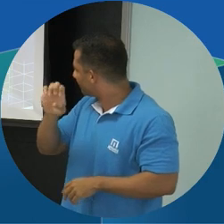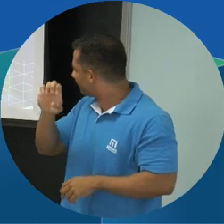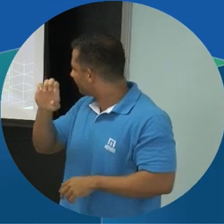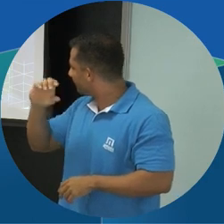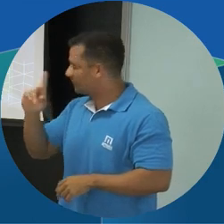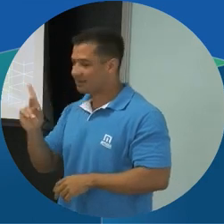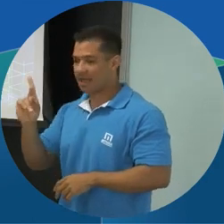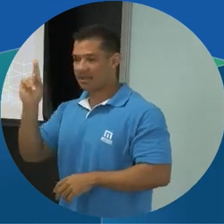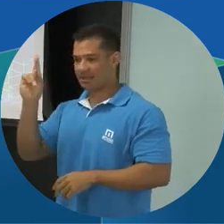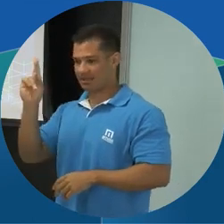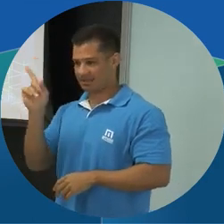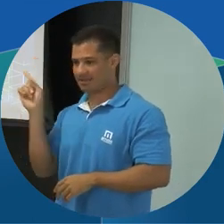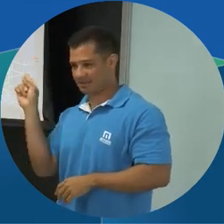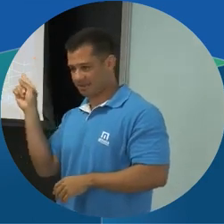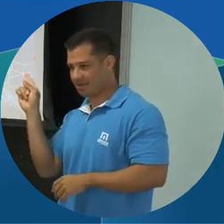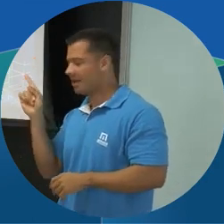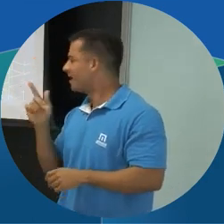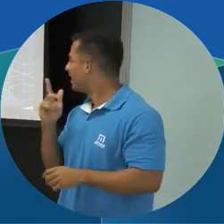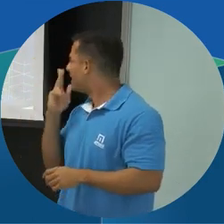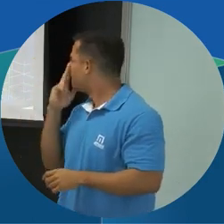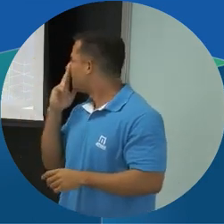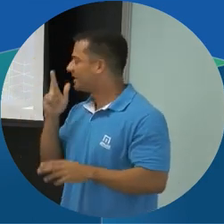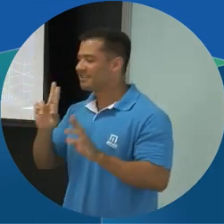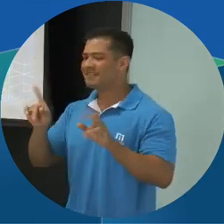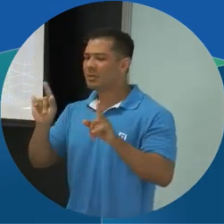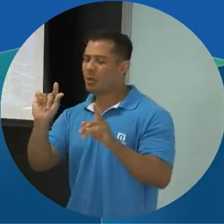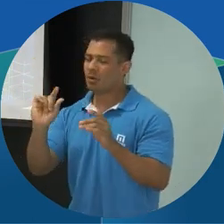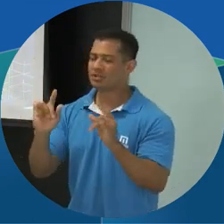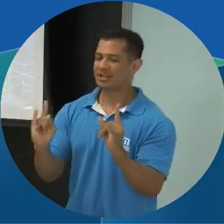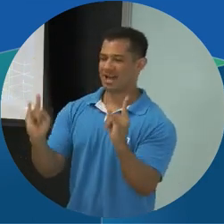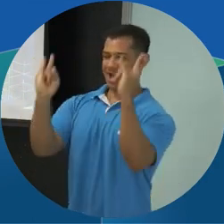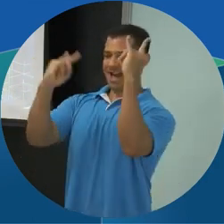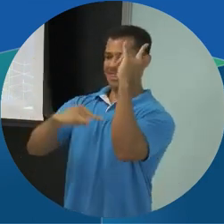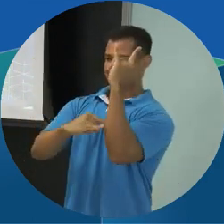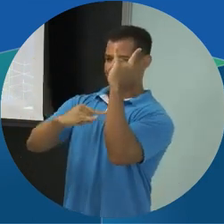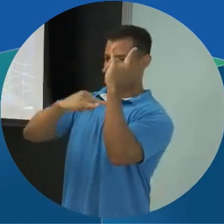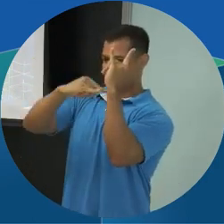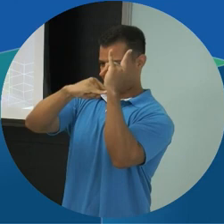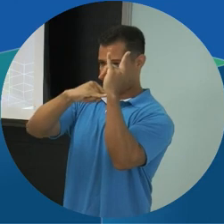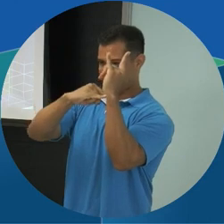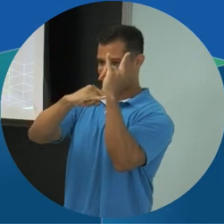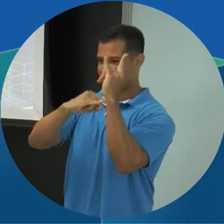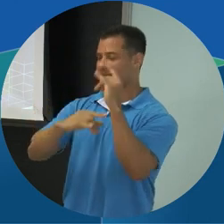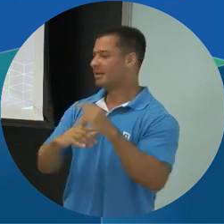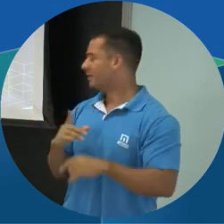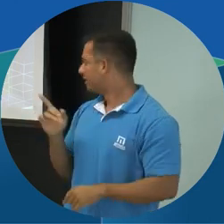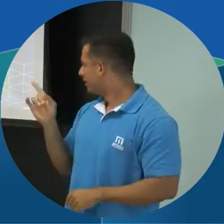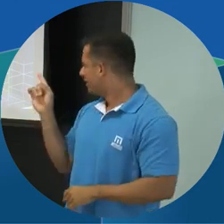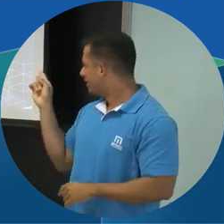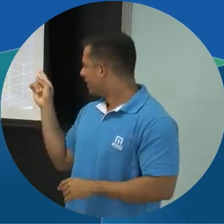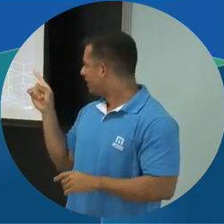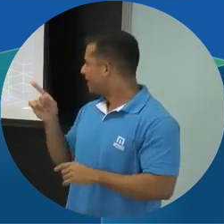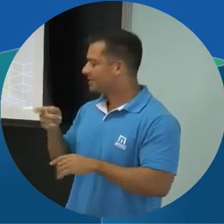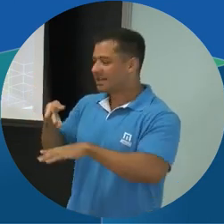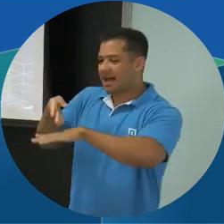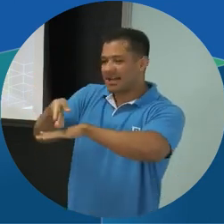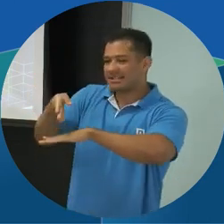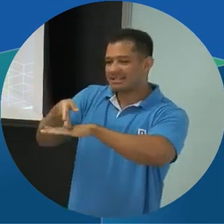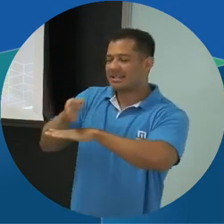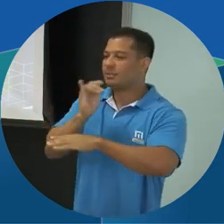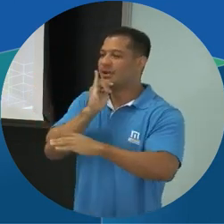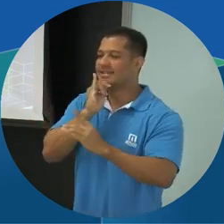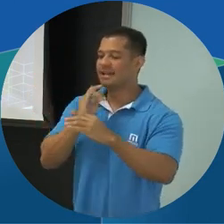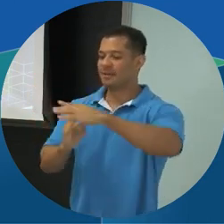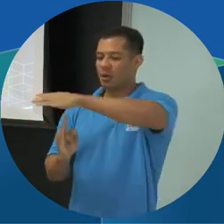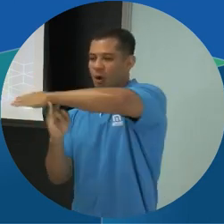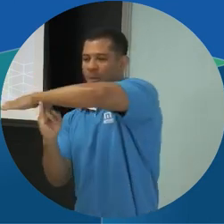convencional. Foi uma mudança cultural grande que teve no país em relação a acesso para a recuperação de pontes, de